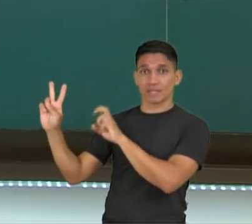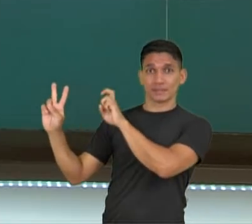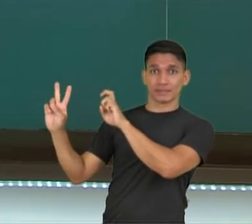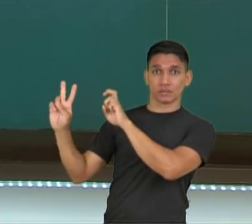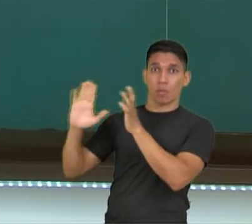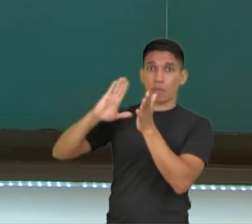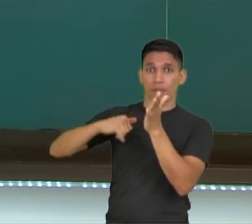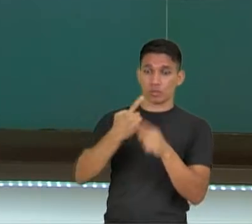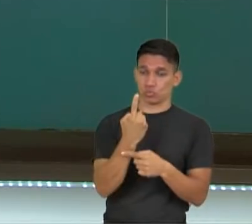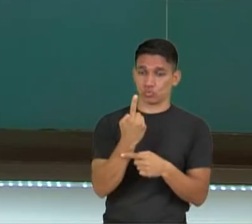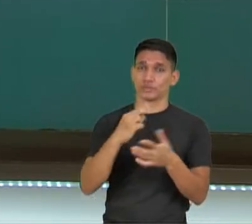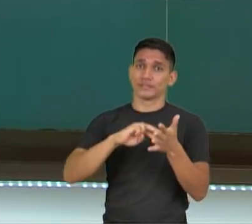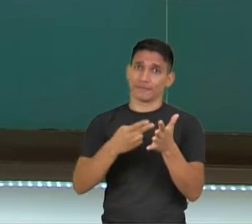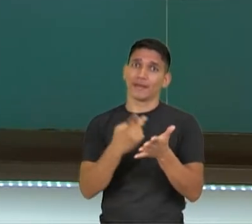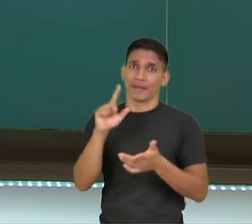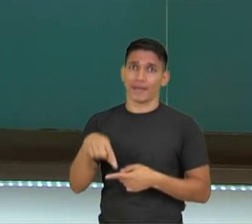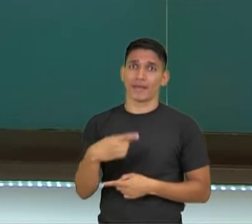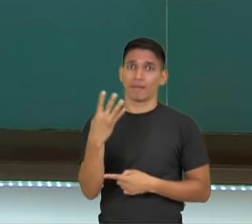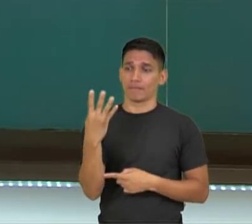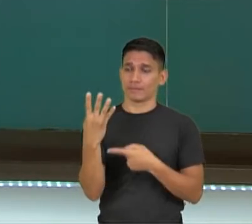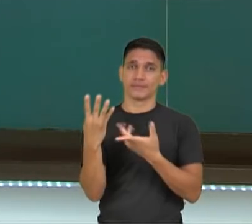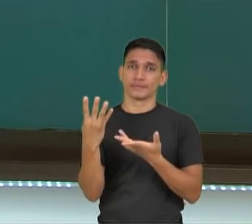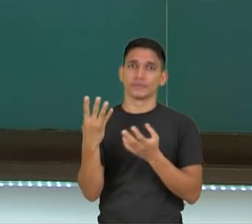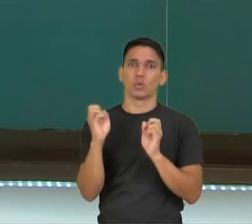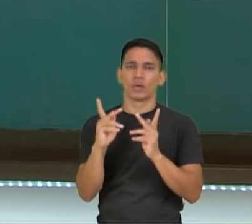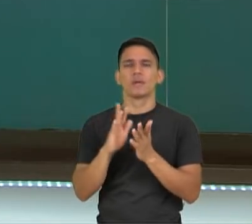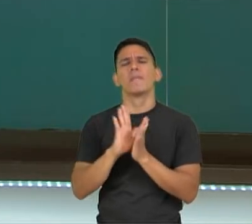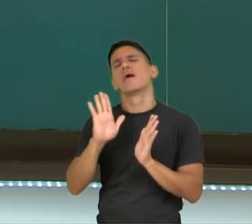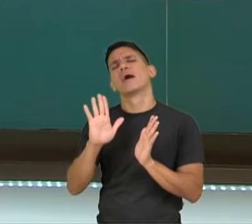V. Quanto é esse número? E esse aqui?